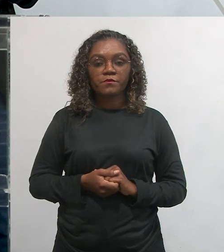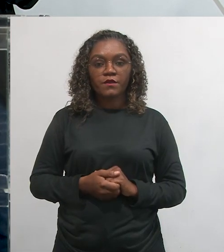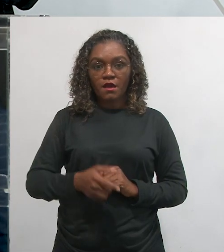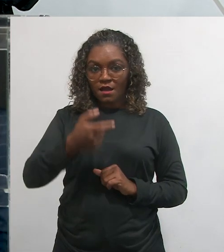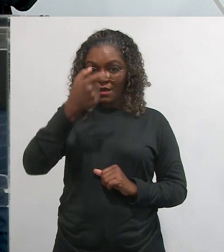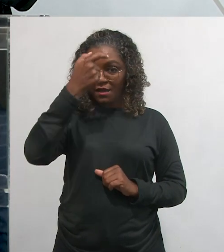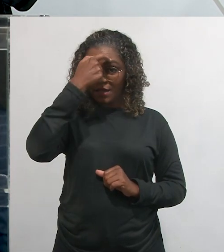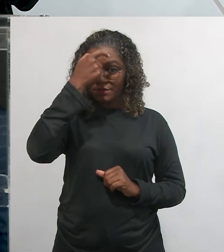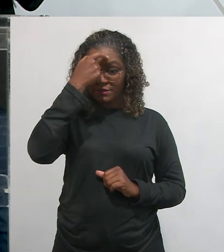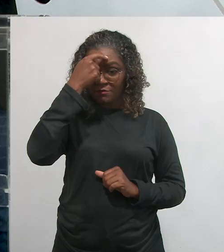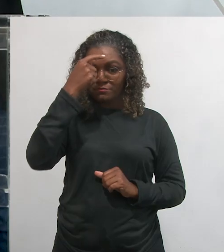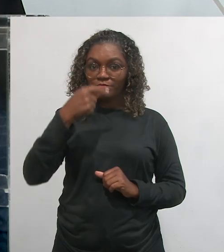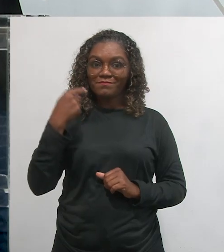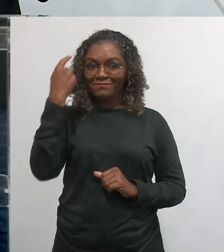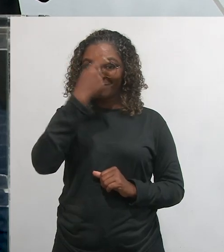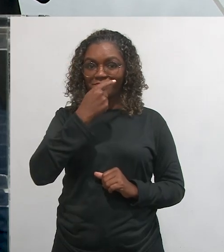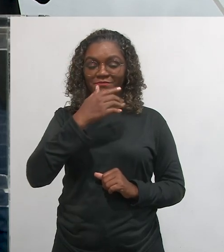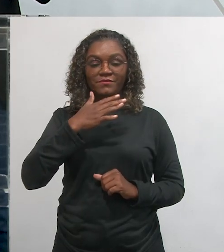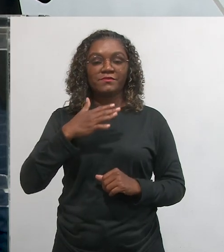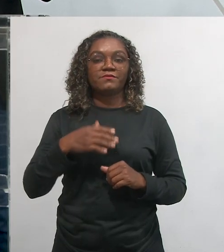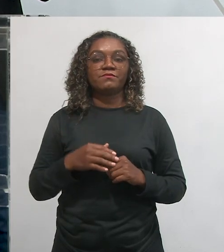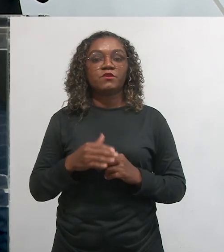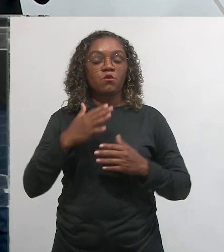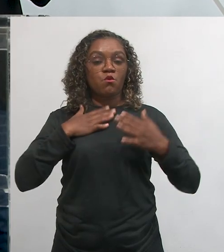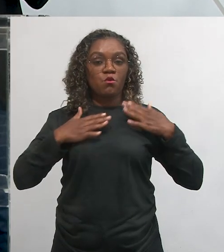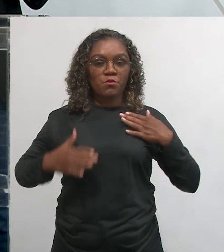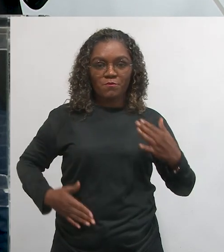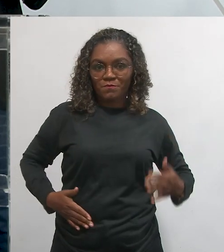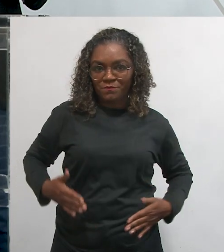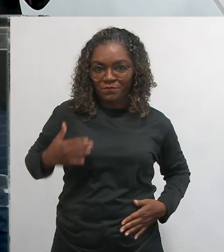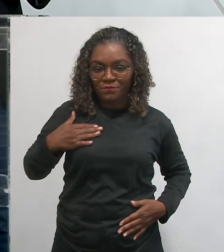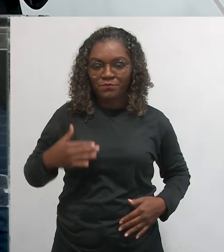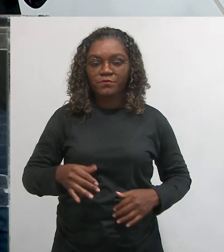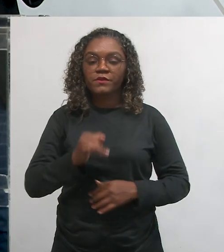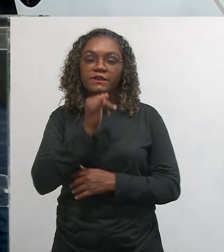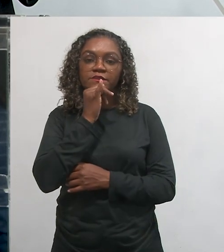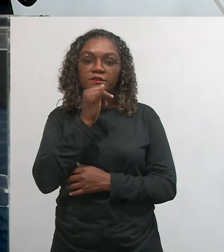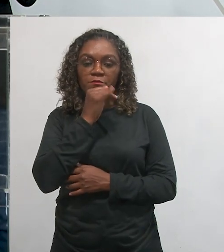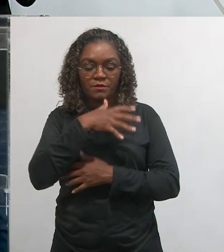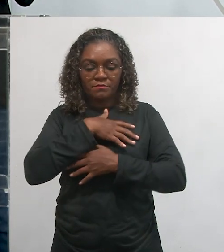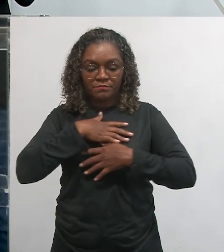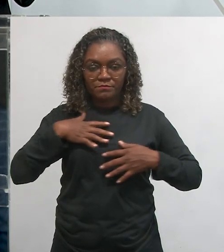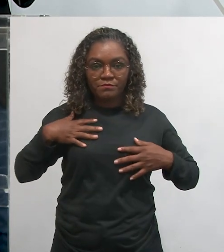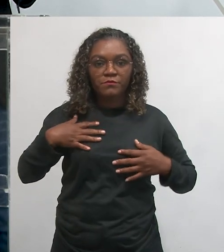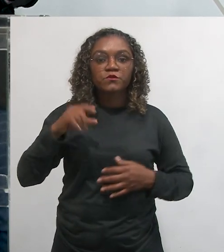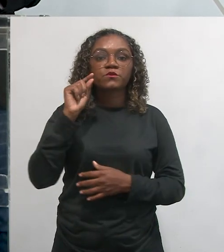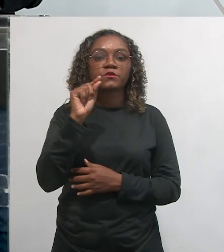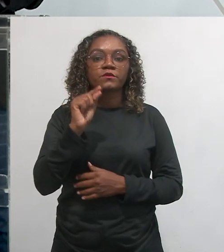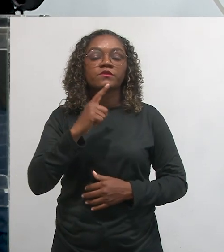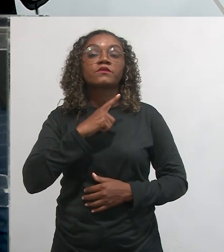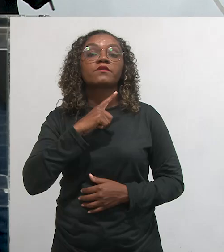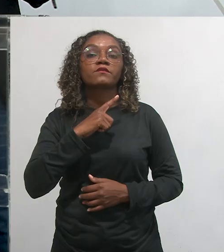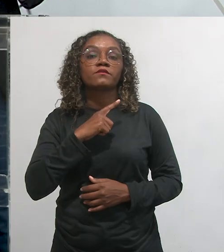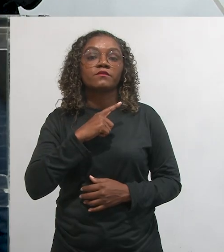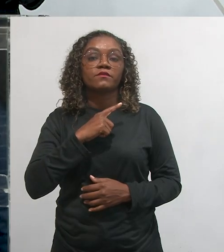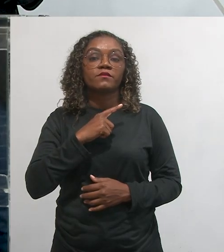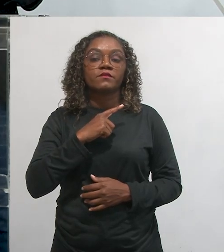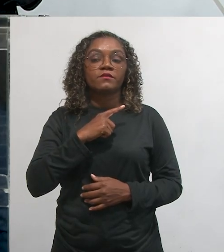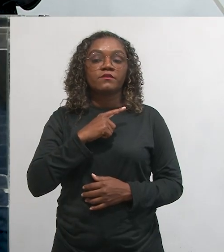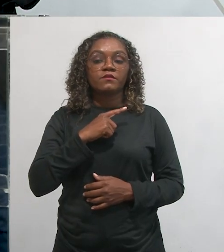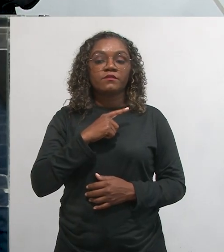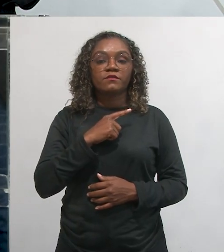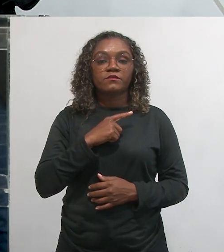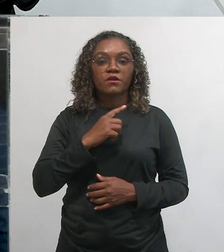região mais superior está a razão, na região do nosso peito